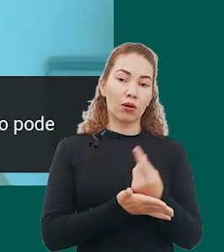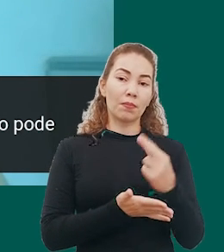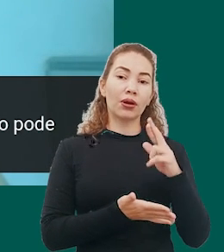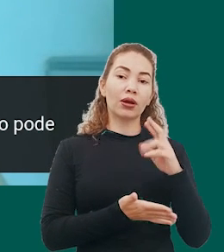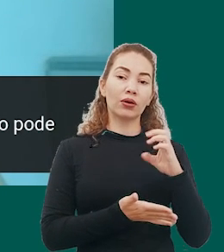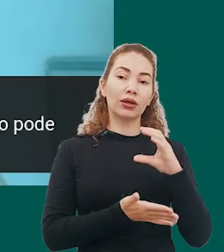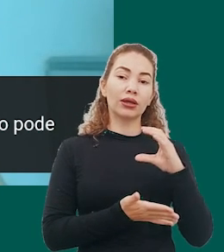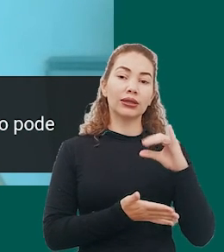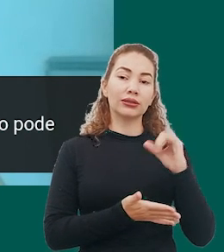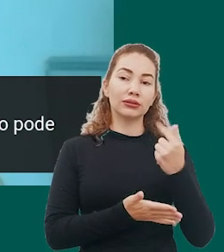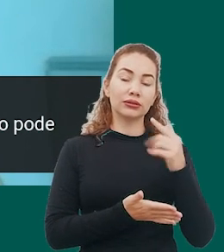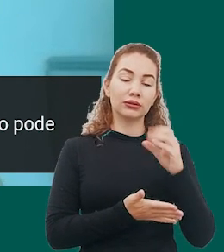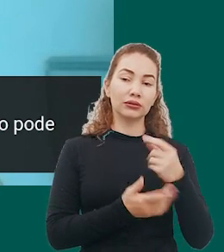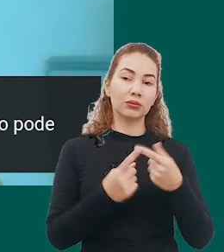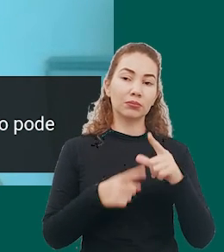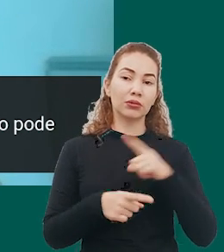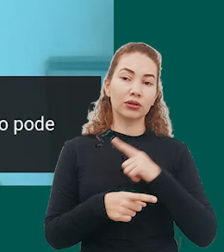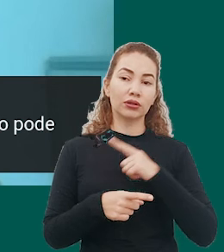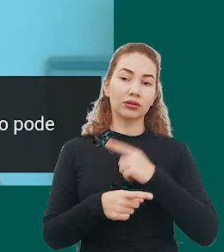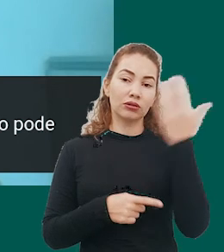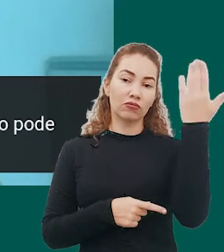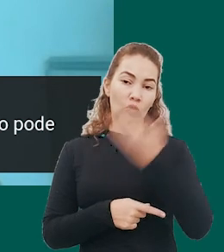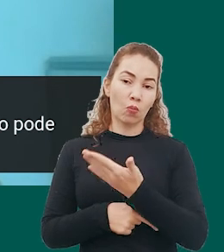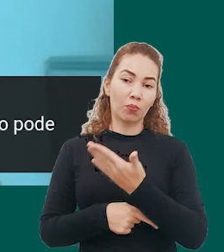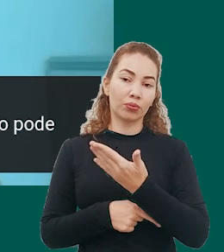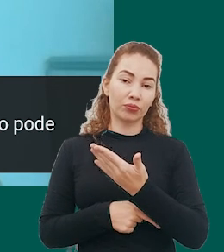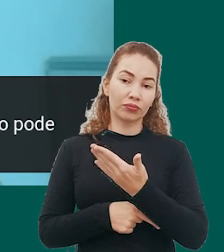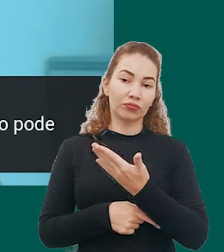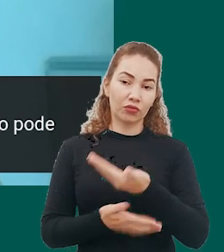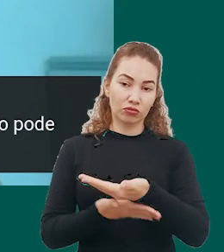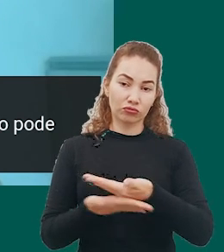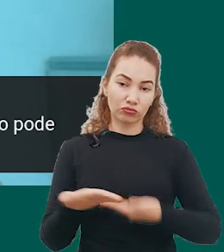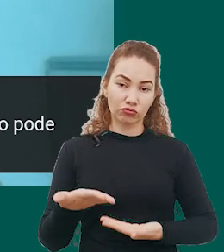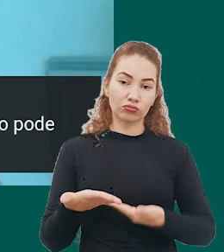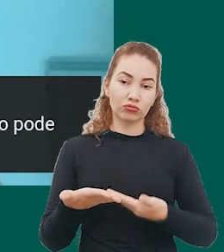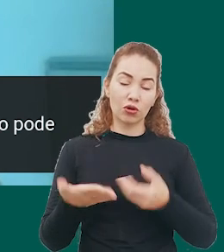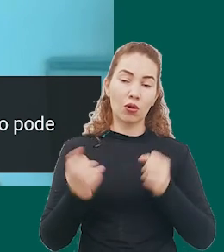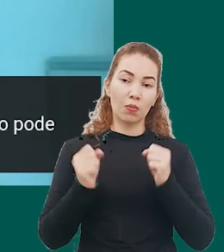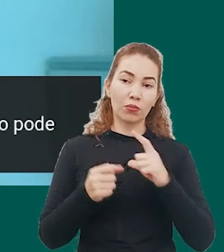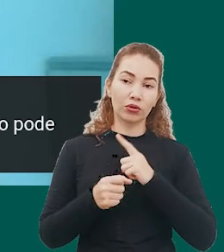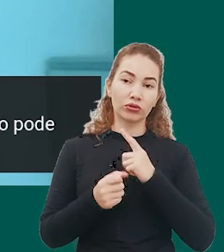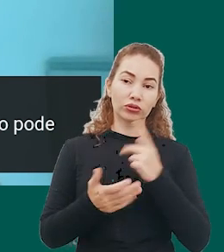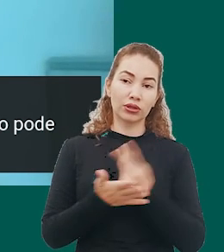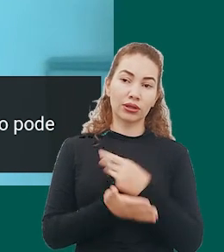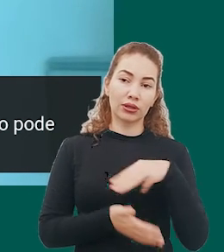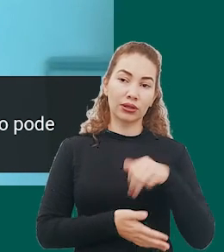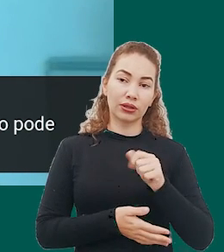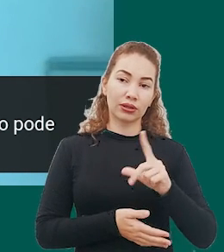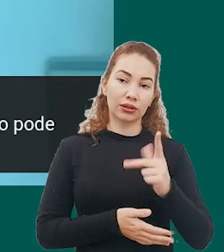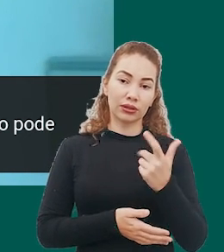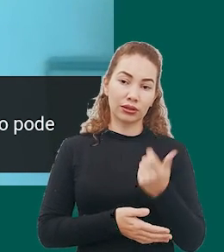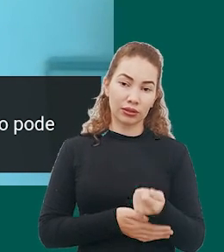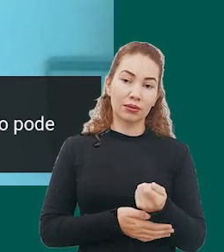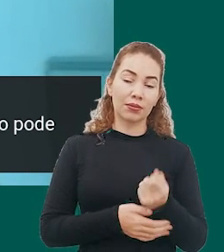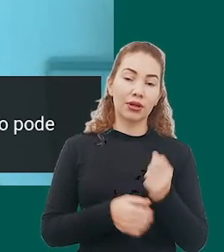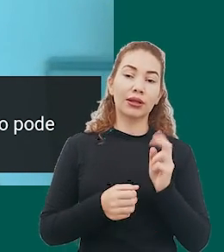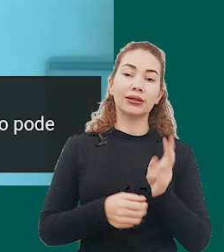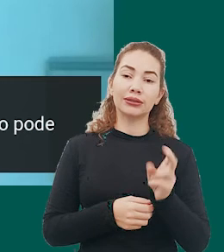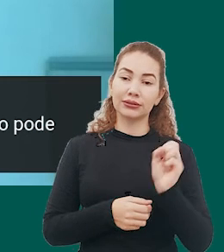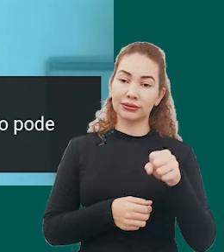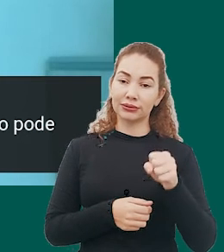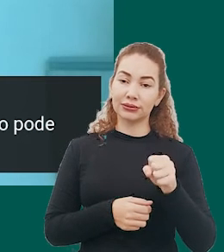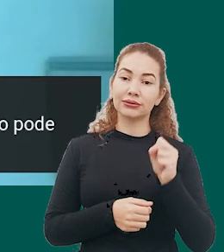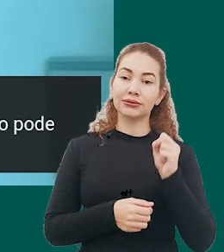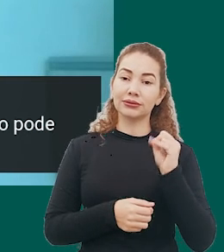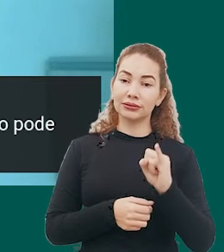rescisão, mas gerou o comprovante. Isso pode gerar erro na malha? Sim. Se a empresa ela